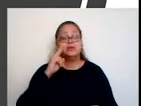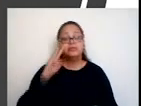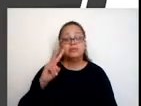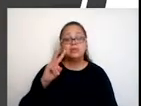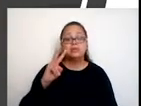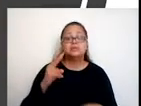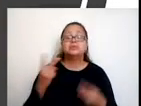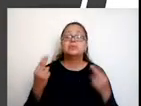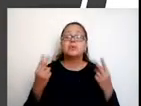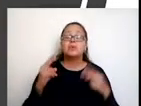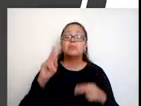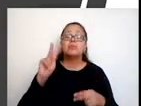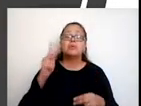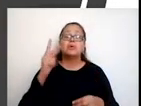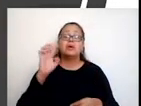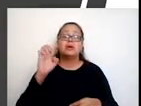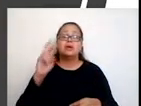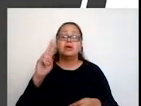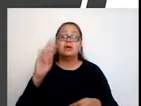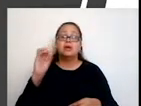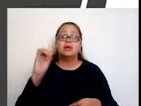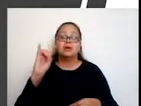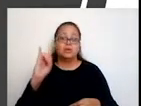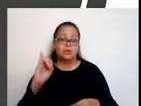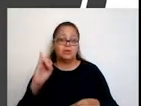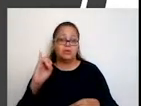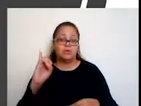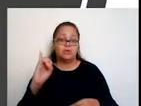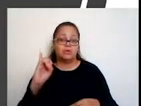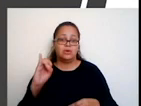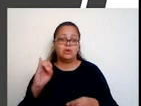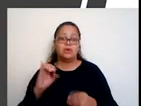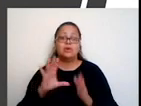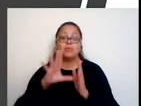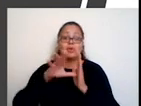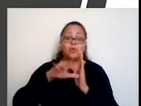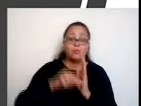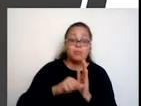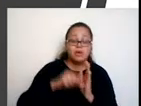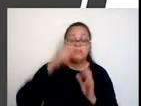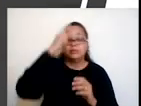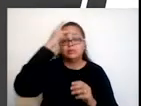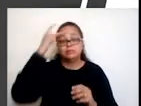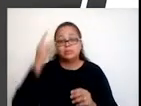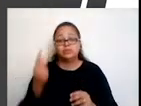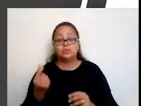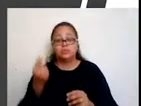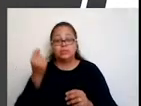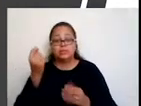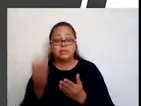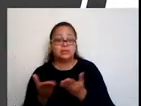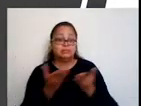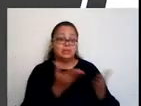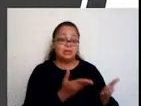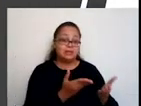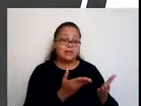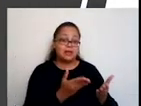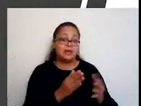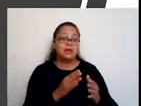pelas pessoas. Afinal, eram justiceiros que roubavam dos ricos para dar aos pobres, como eu acabei de citar para